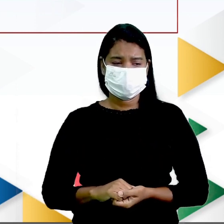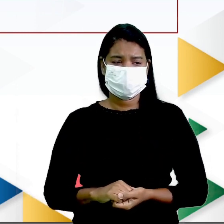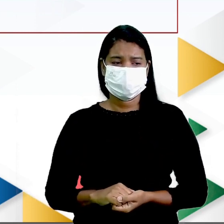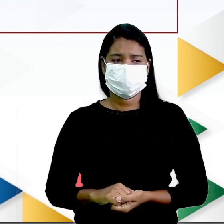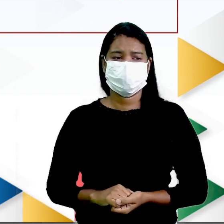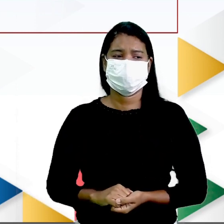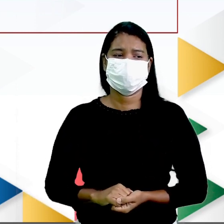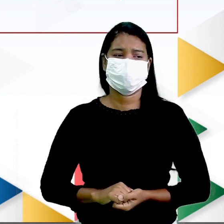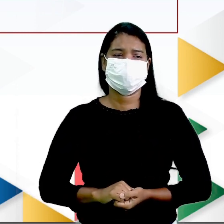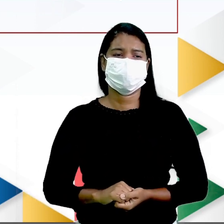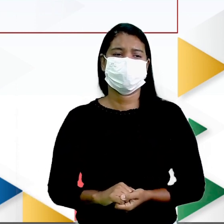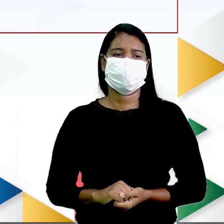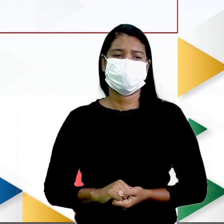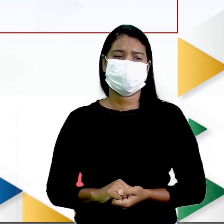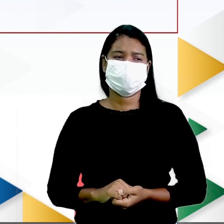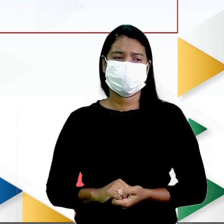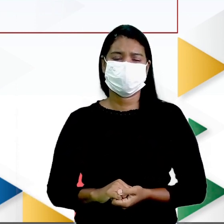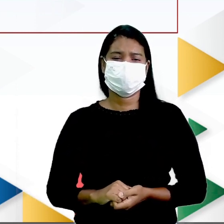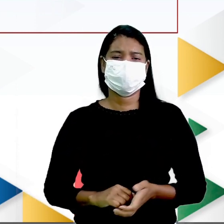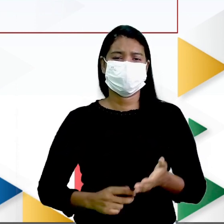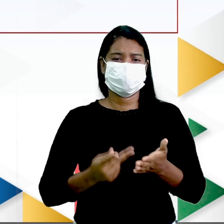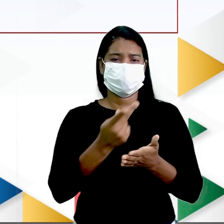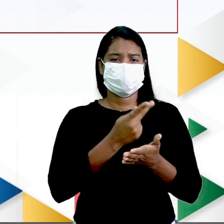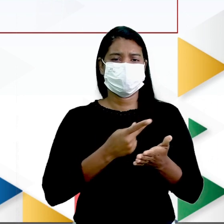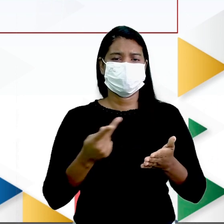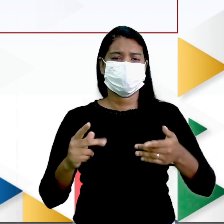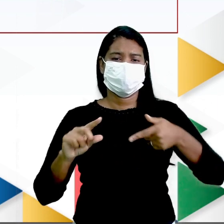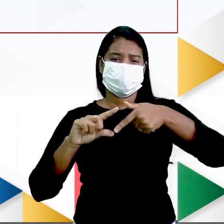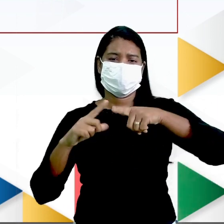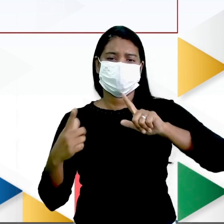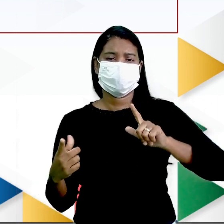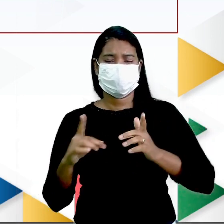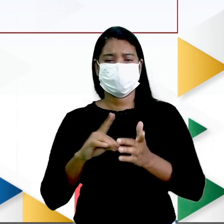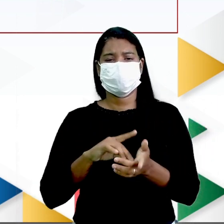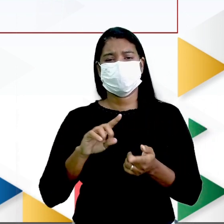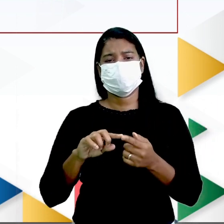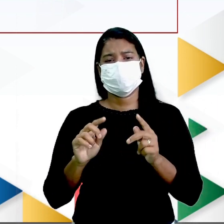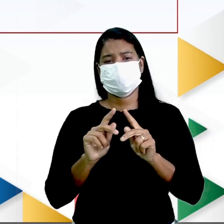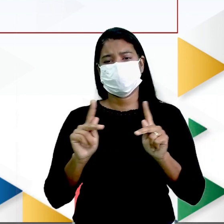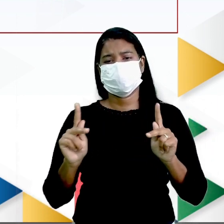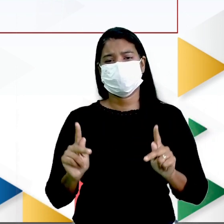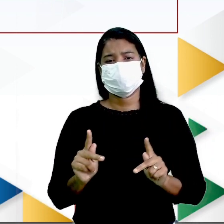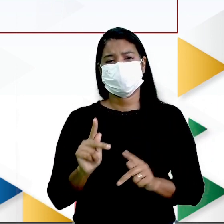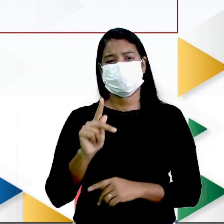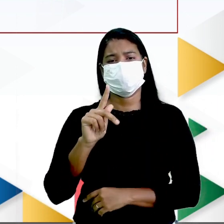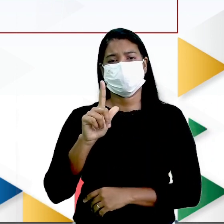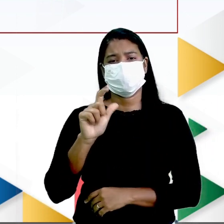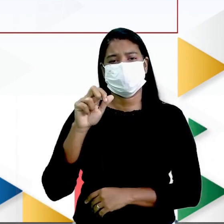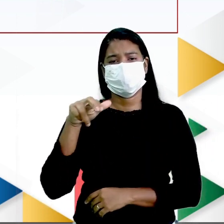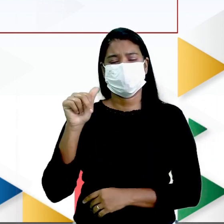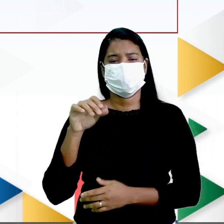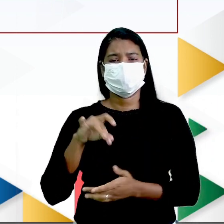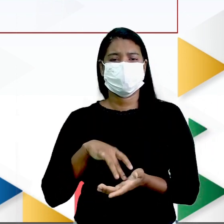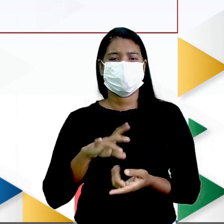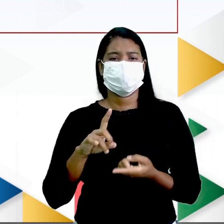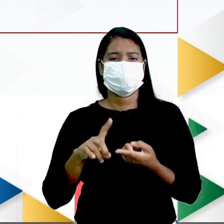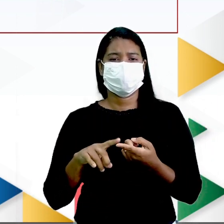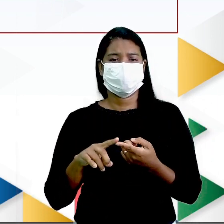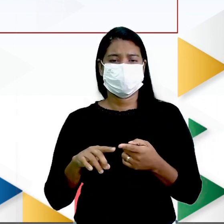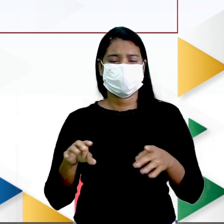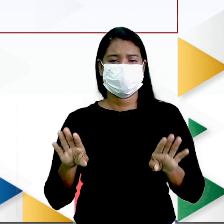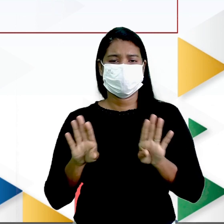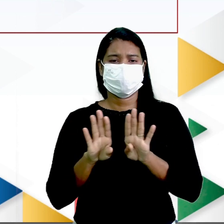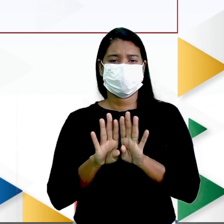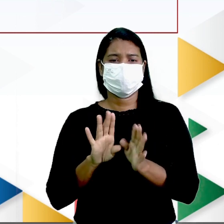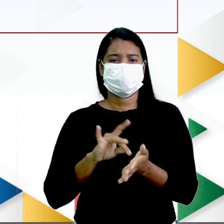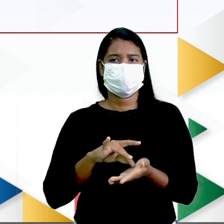são chamados polígonos toda figura geométrica plana formada por uma região ou por um contorno que deve ser fechado